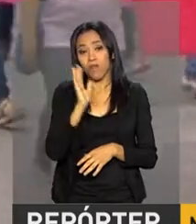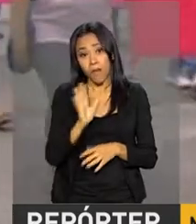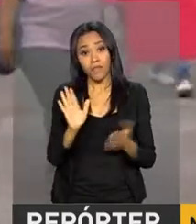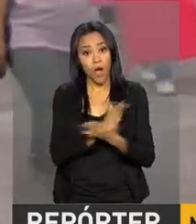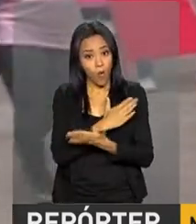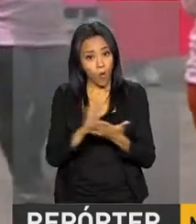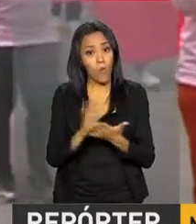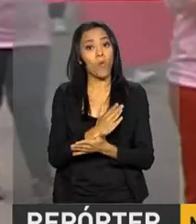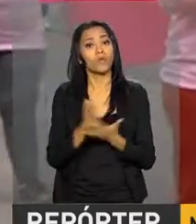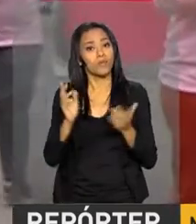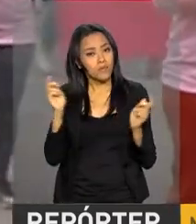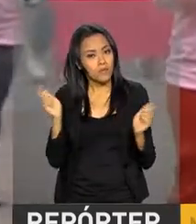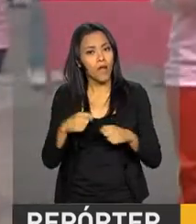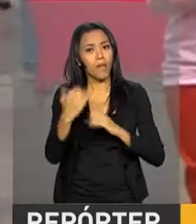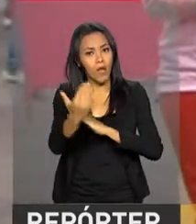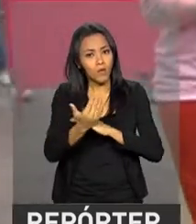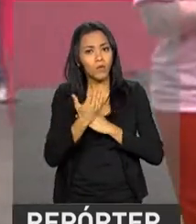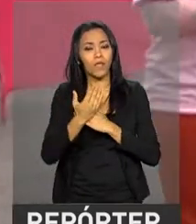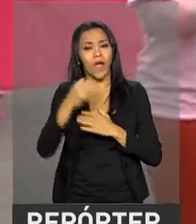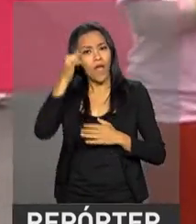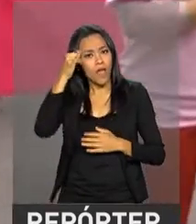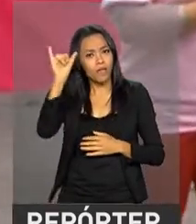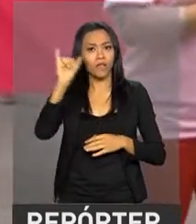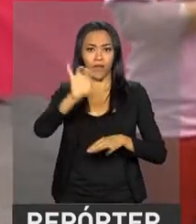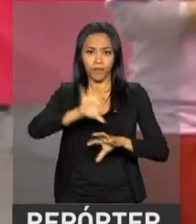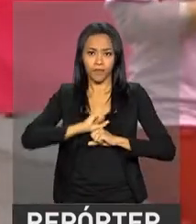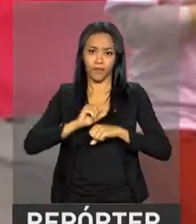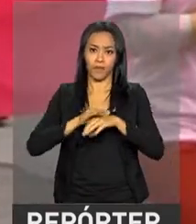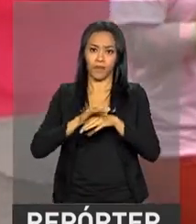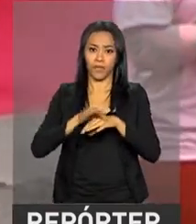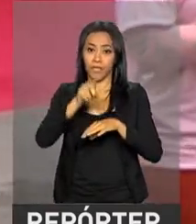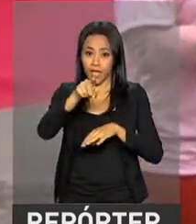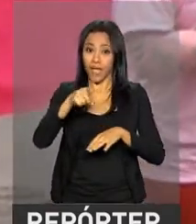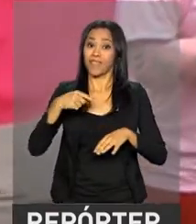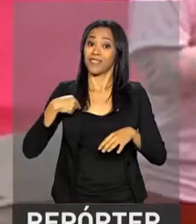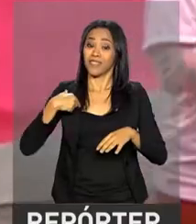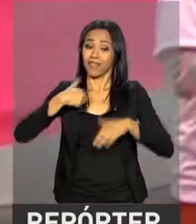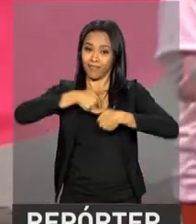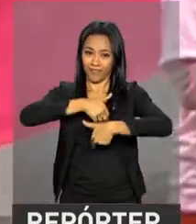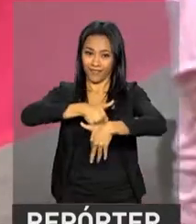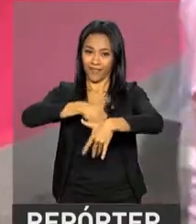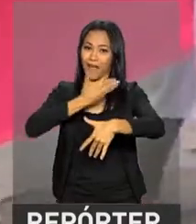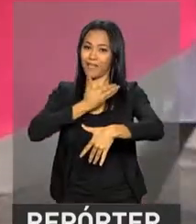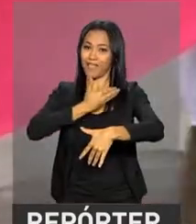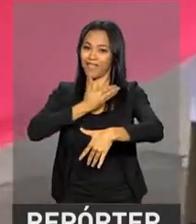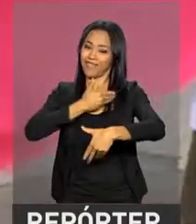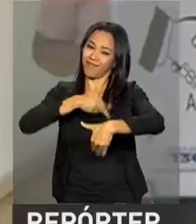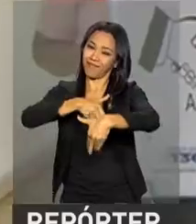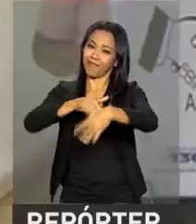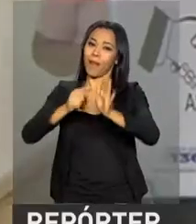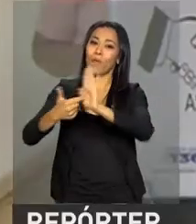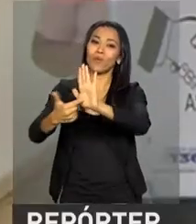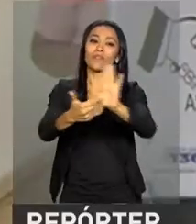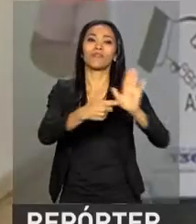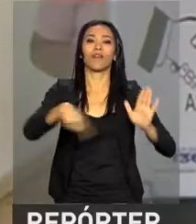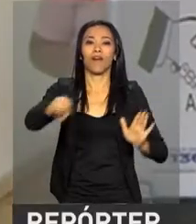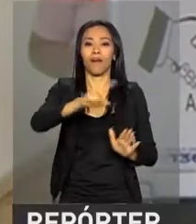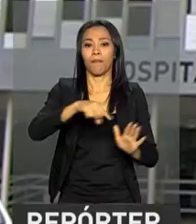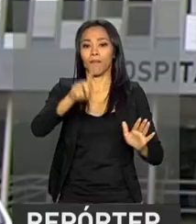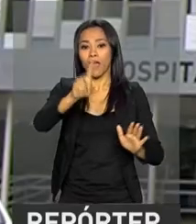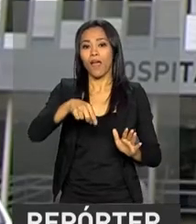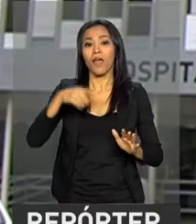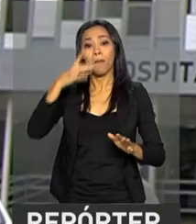a reduzir esse risco e o grupo de caminhada amigas do peito está aqui para mostrar isso organizada por